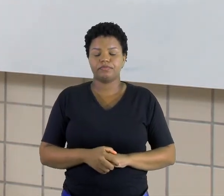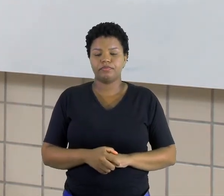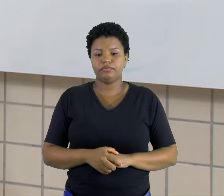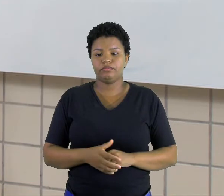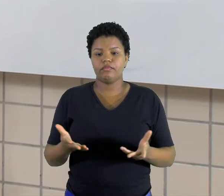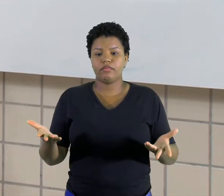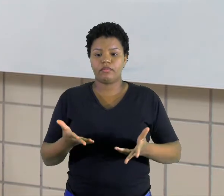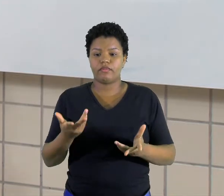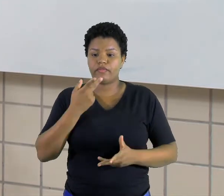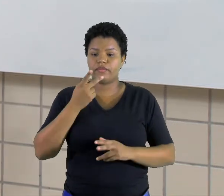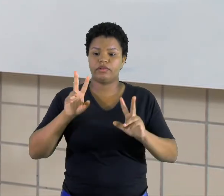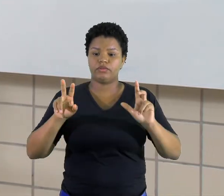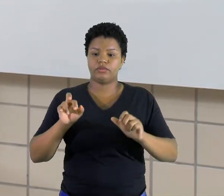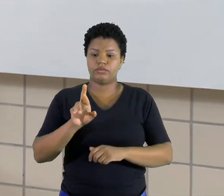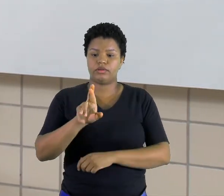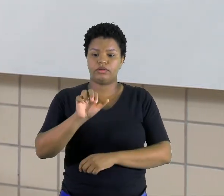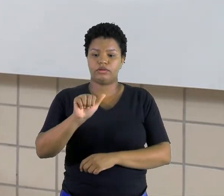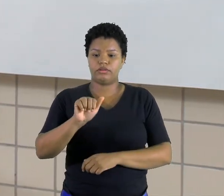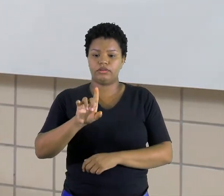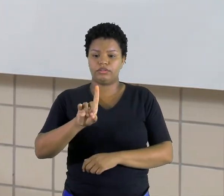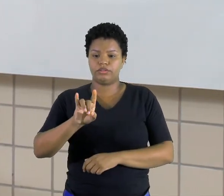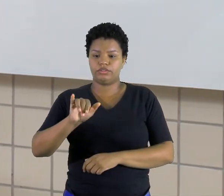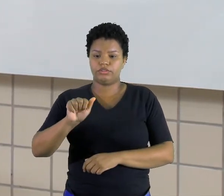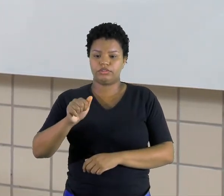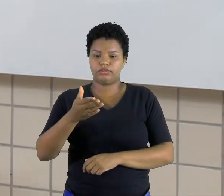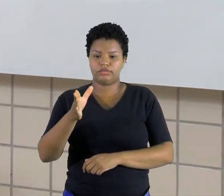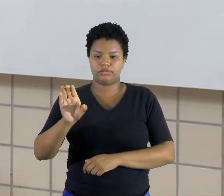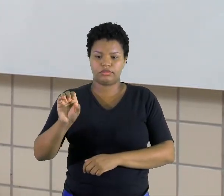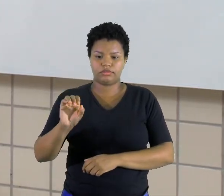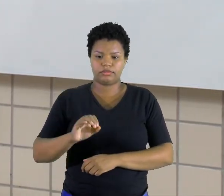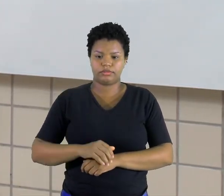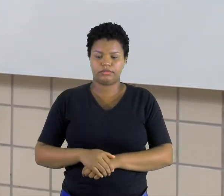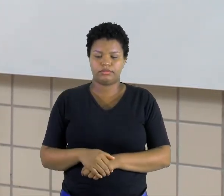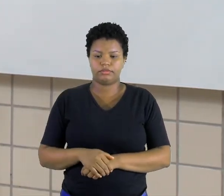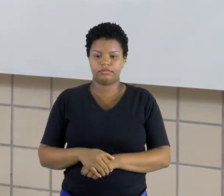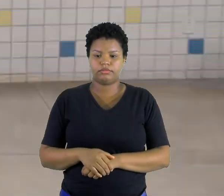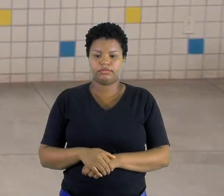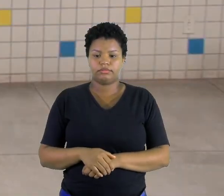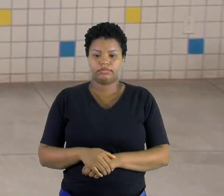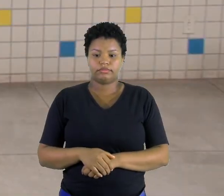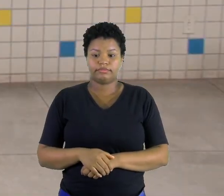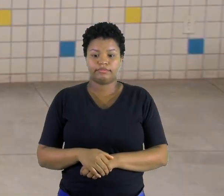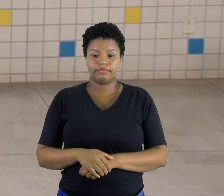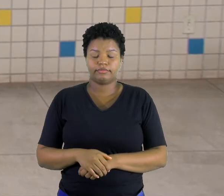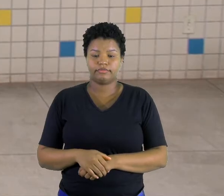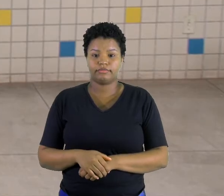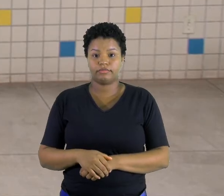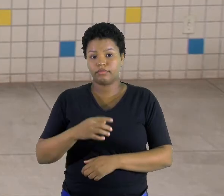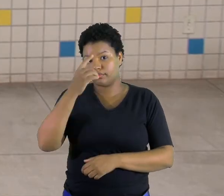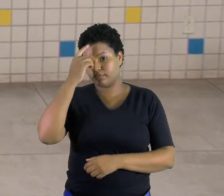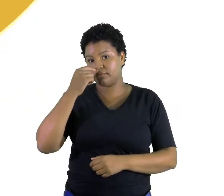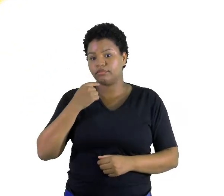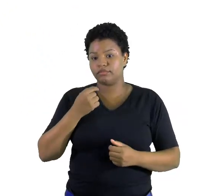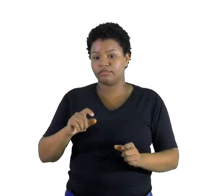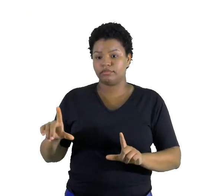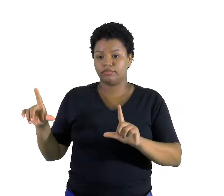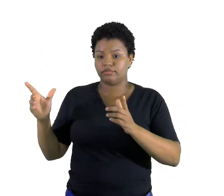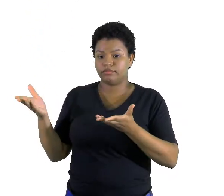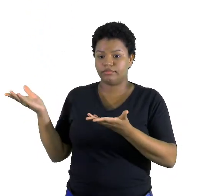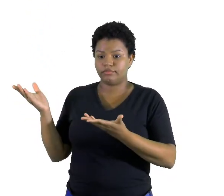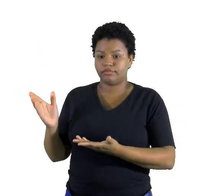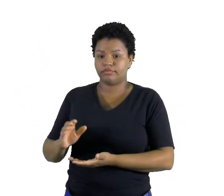sobre radiação, tá? Nós vamos lá na tela de vocês para ver o que é o significado